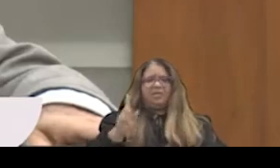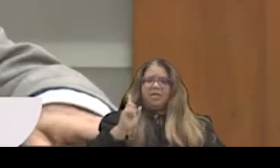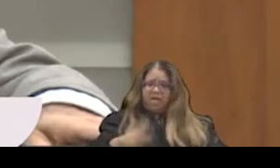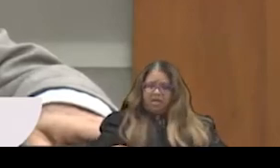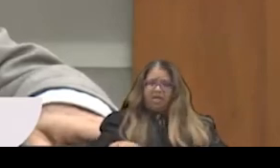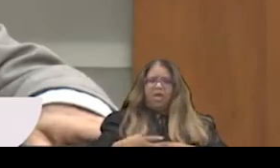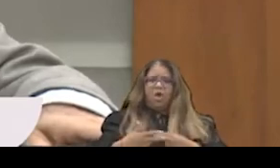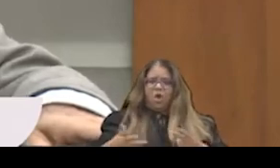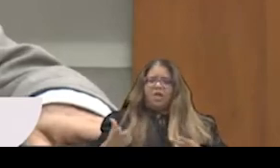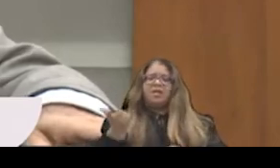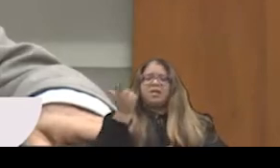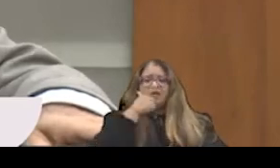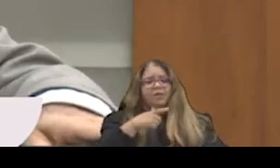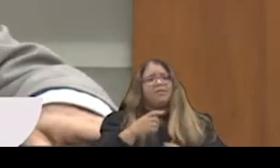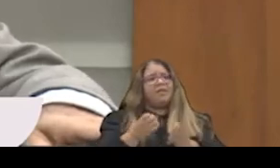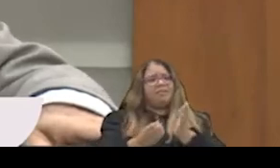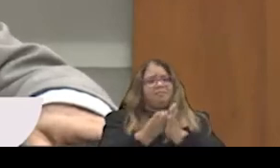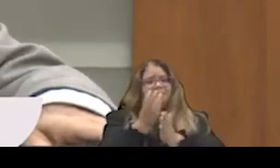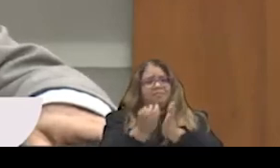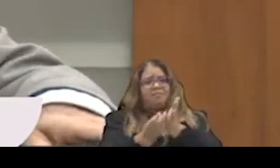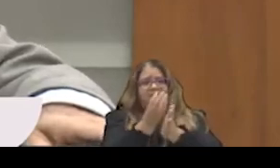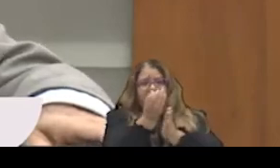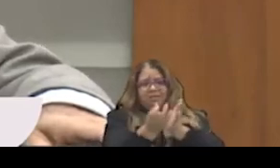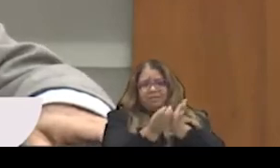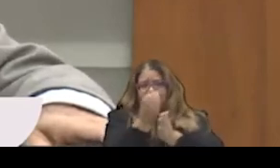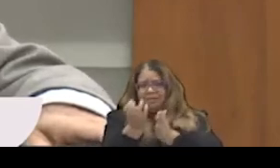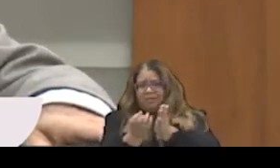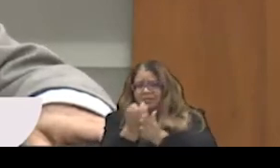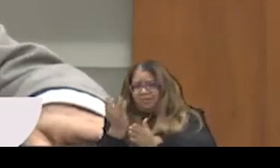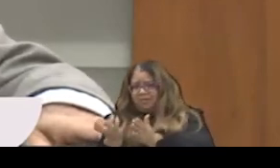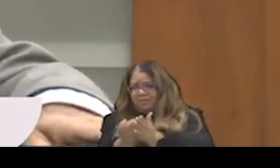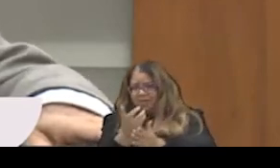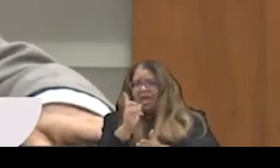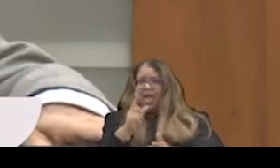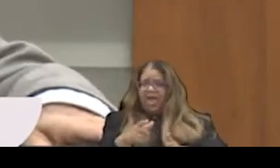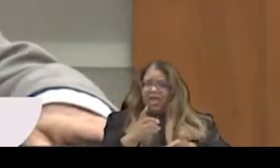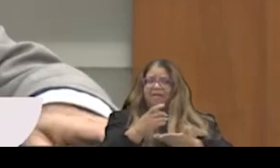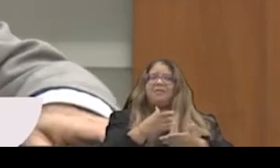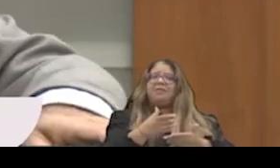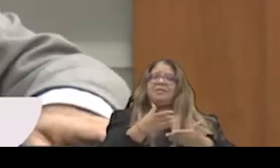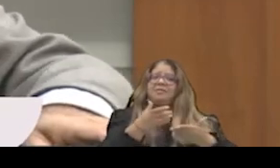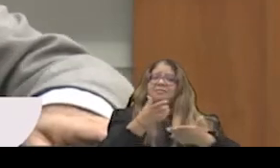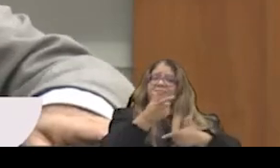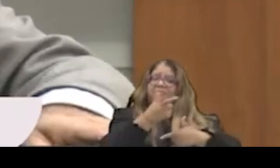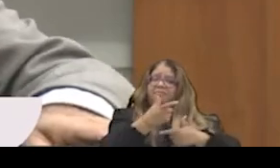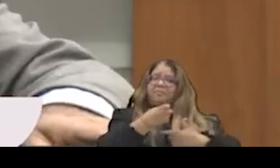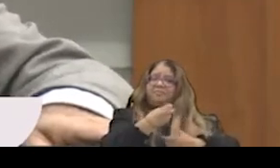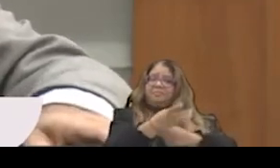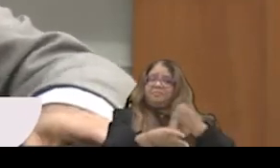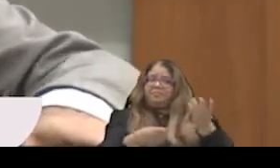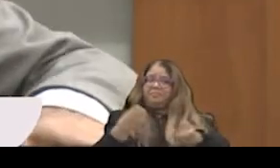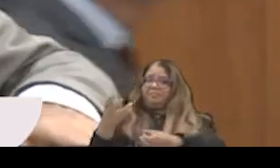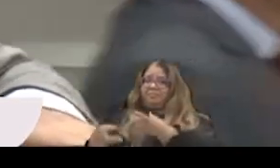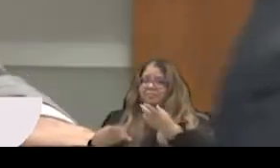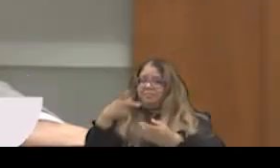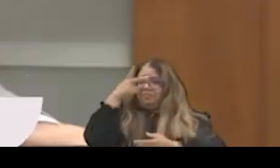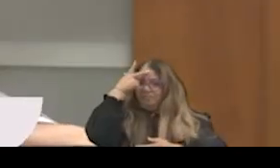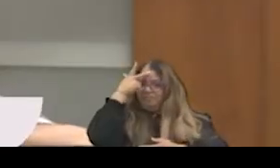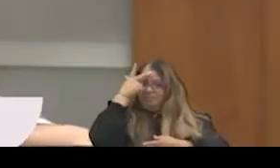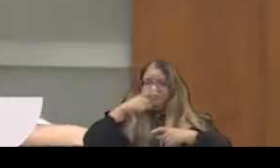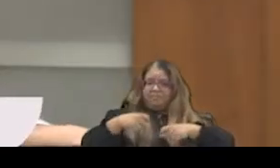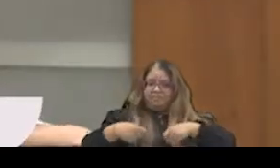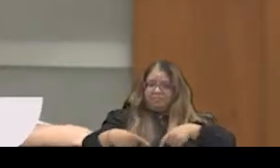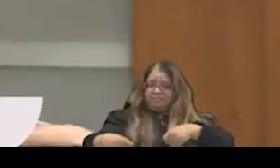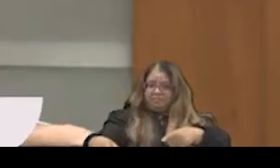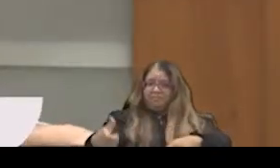que gera renda gera riqueza e distribui essa riqueza para as mais de 100 mil famílias que